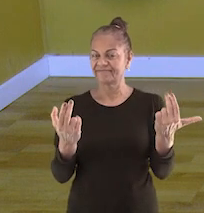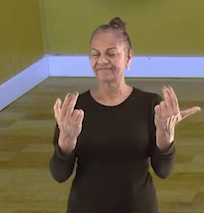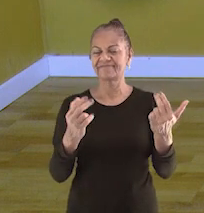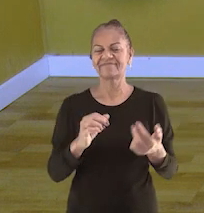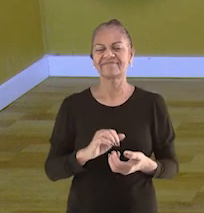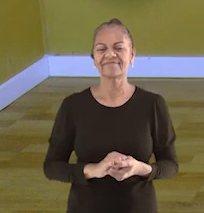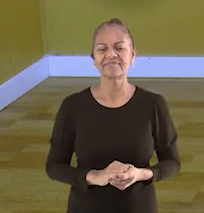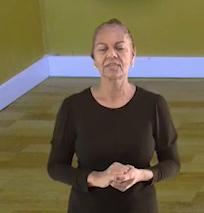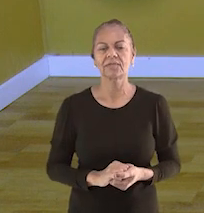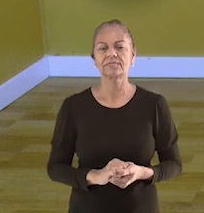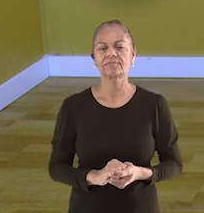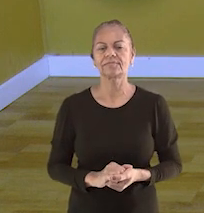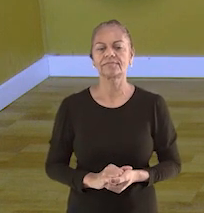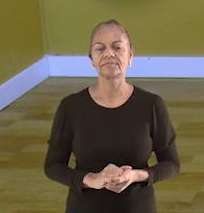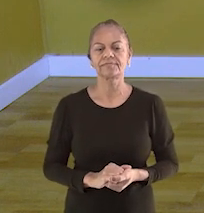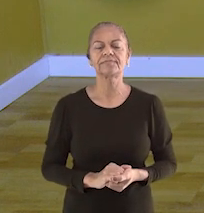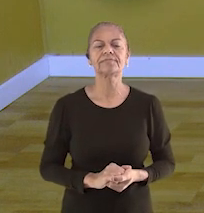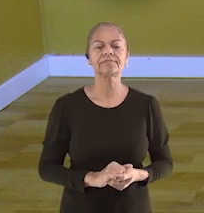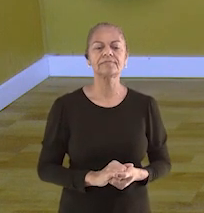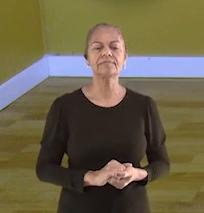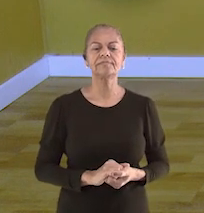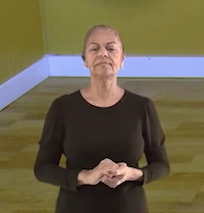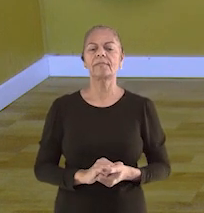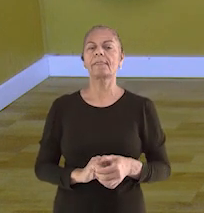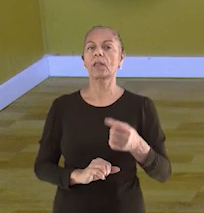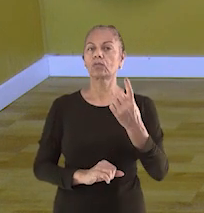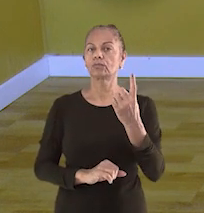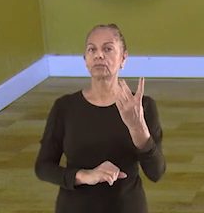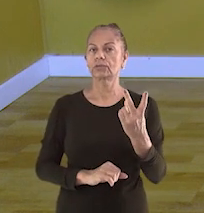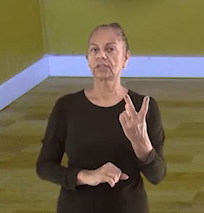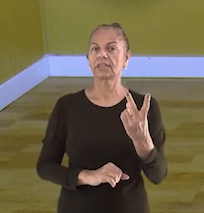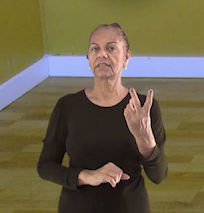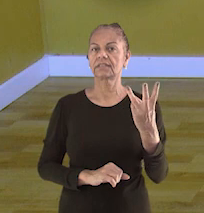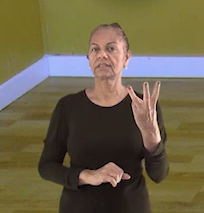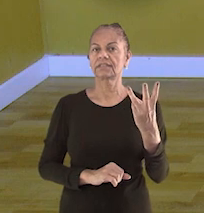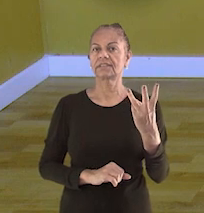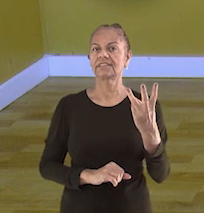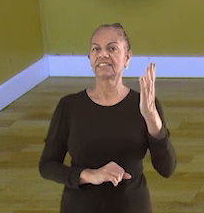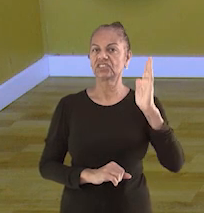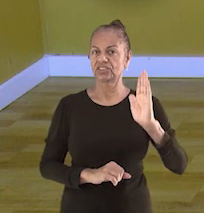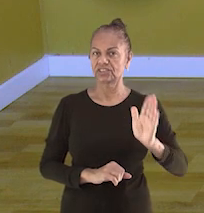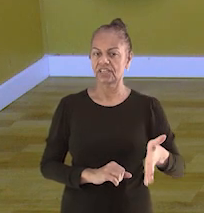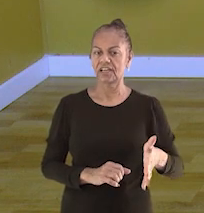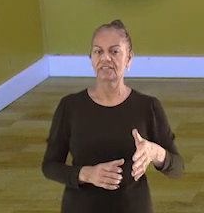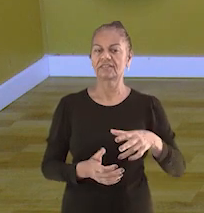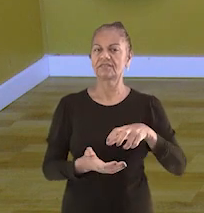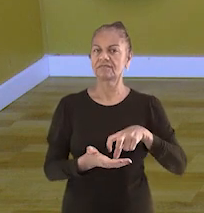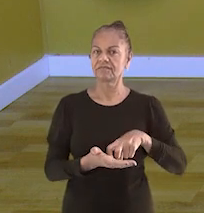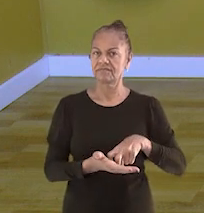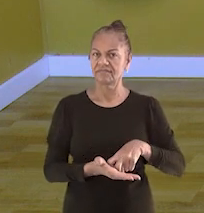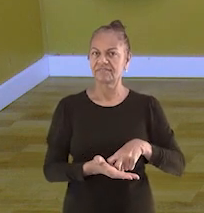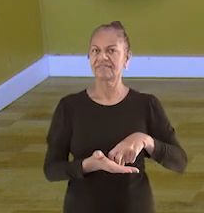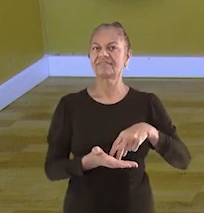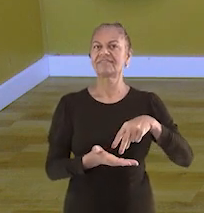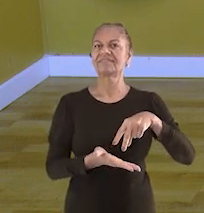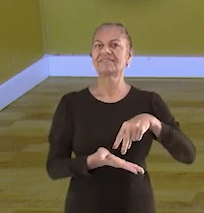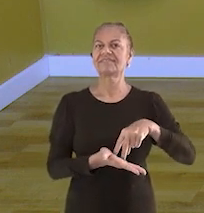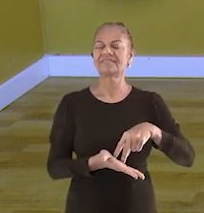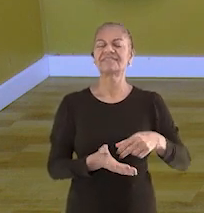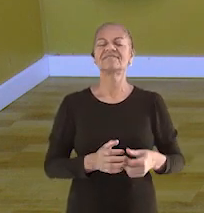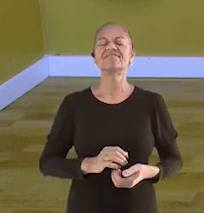de execução, beleza? 1, 2, 3 e foi! Vamos